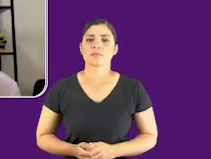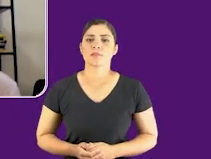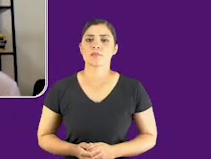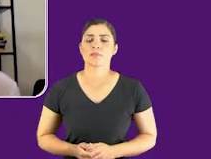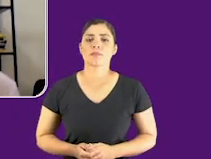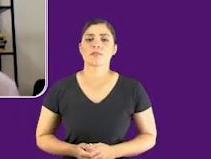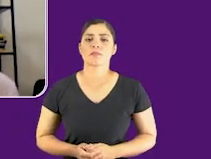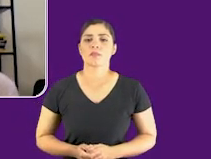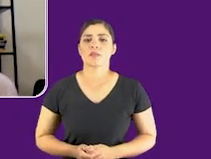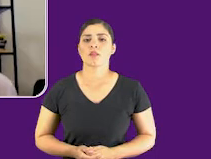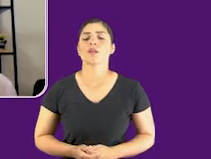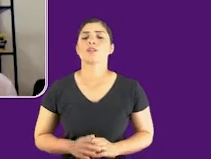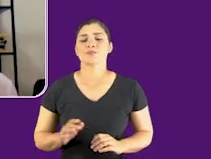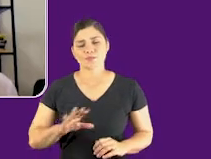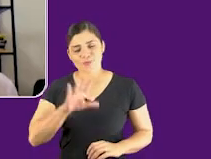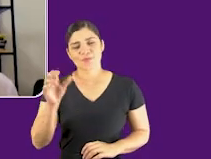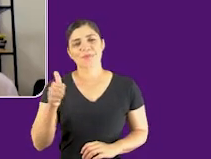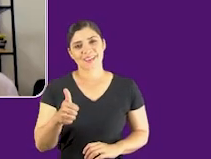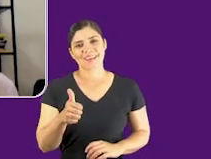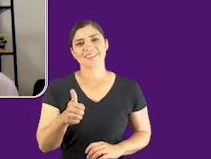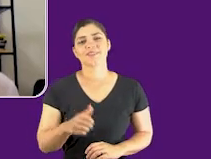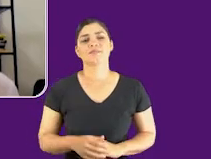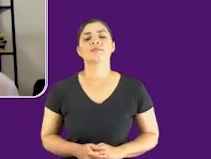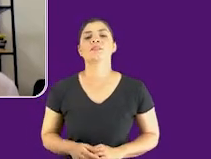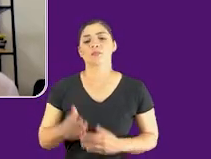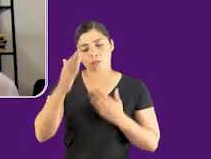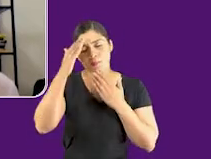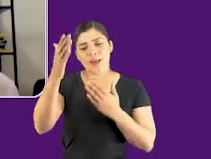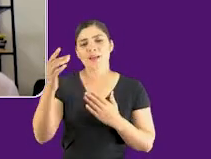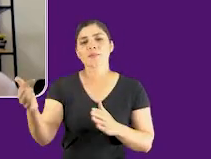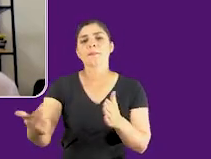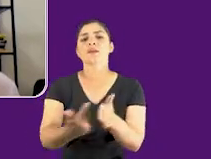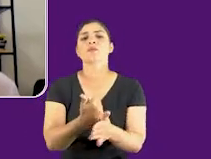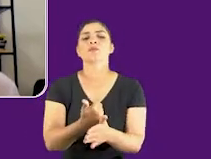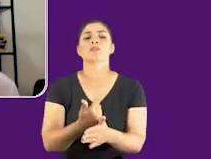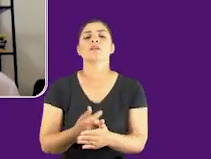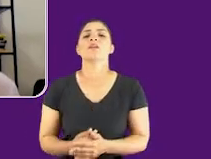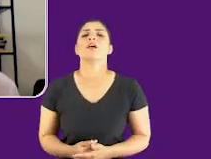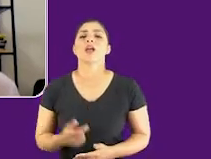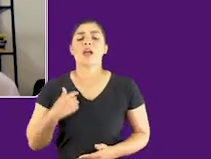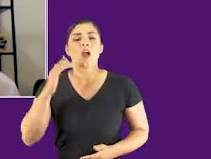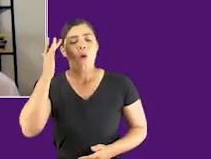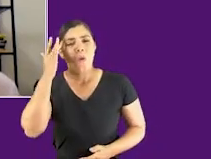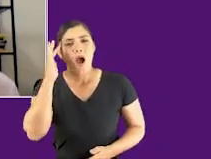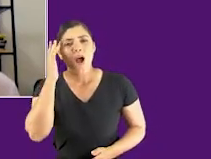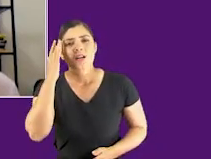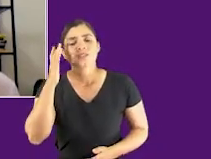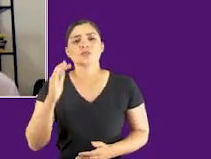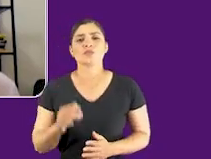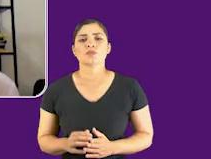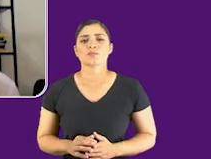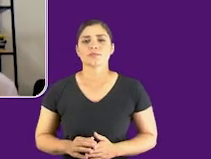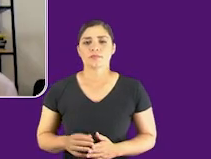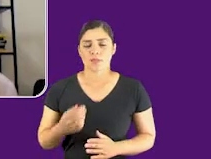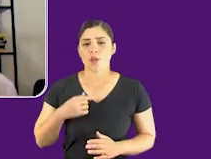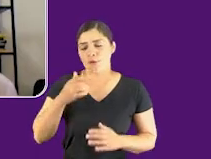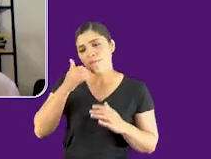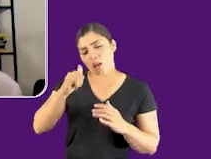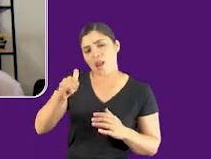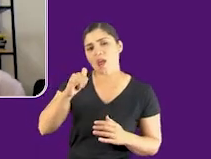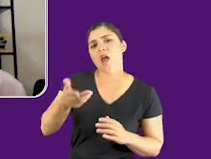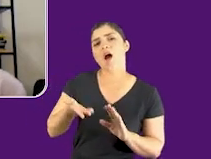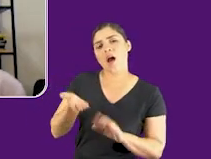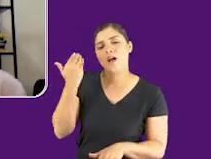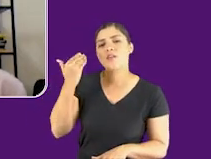e é tudo bem Luiz obrigado pela pergunta o que eu acho eu